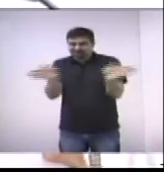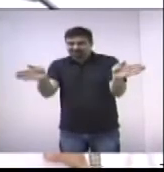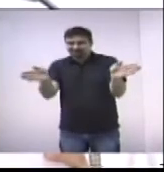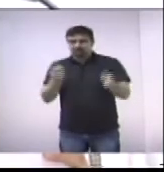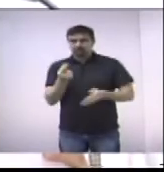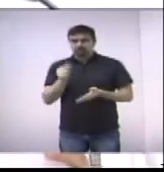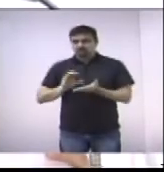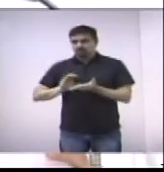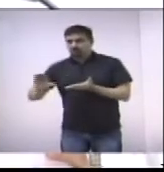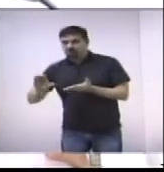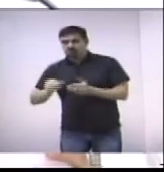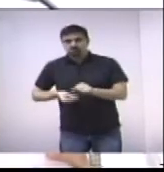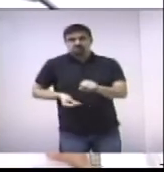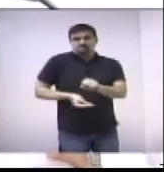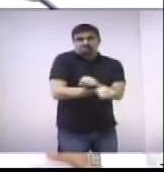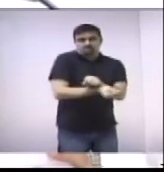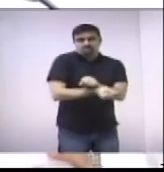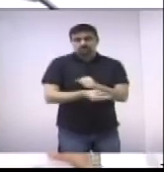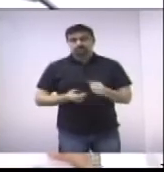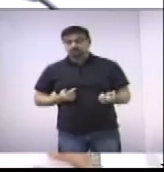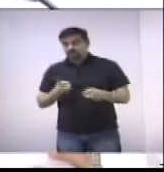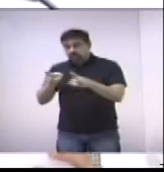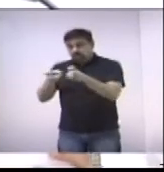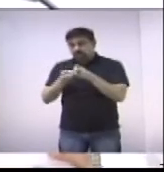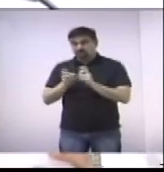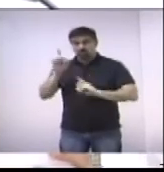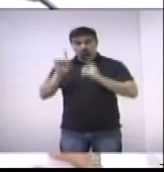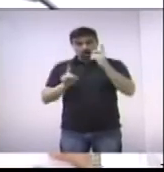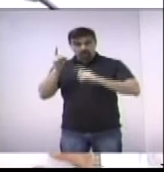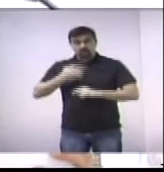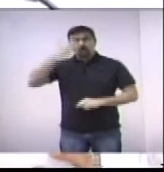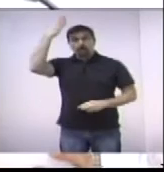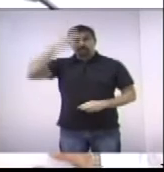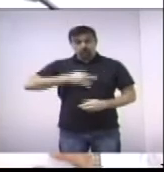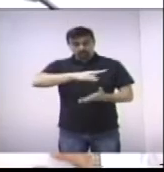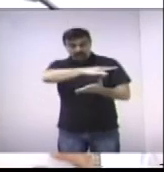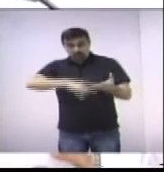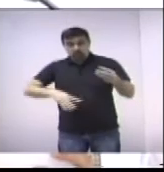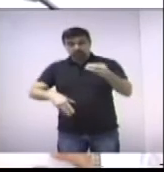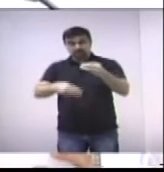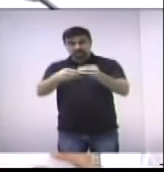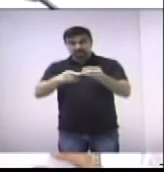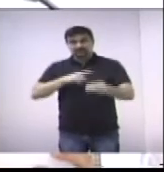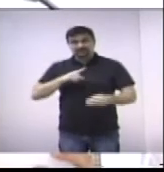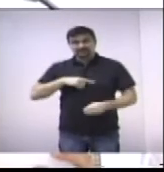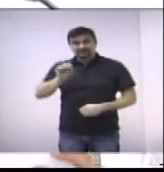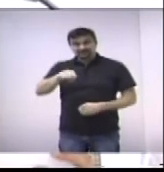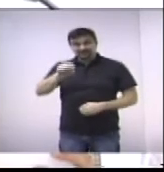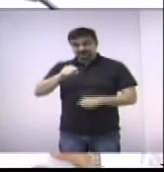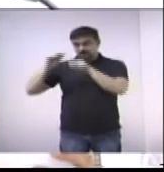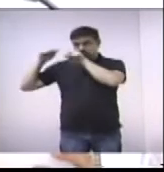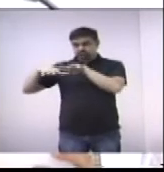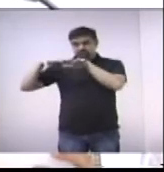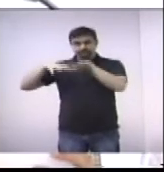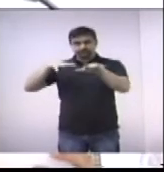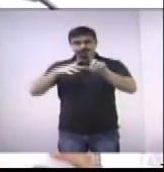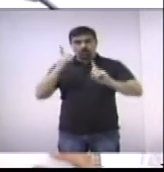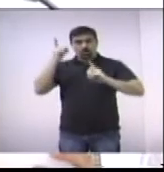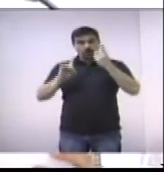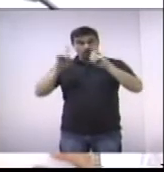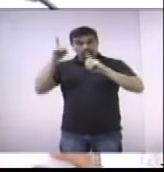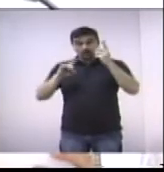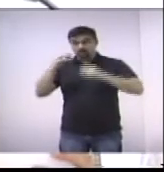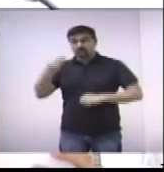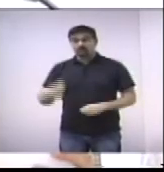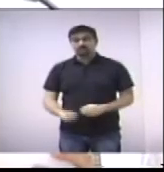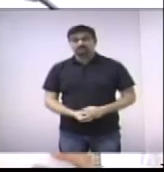viu no sambódromo de Paulínia no referido carnaval, conforme comprovada a documentação anexa, foram, sim, desfiles de escola de samba com a presença